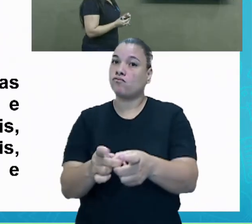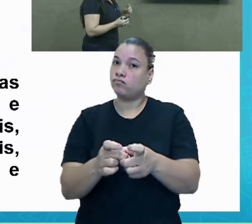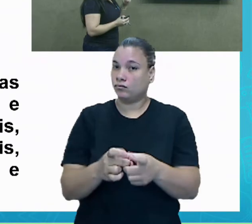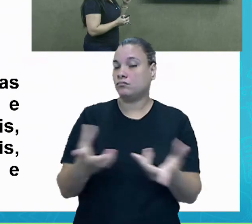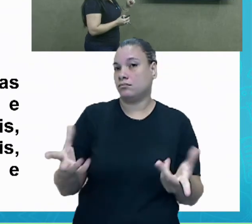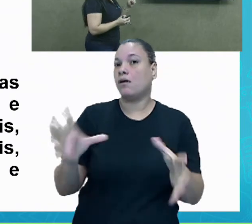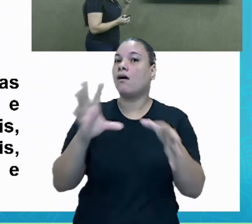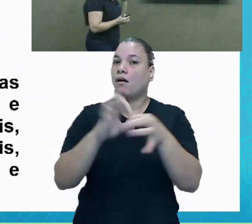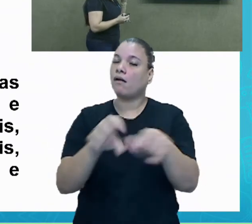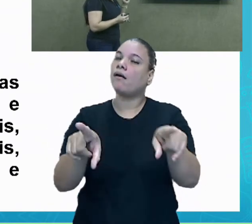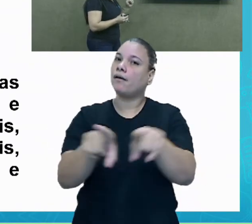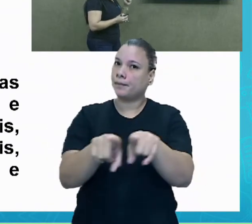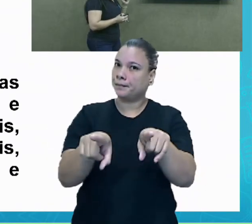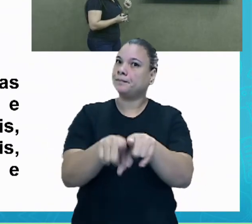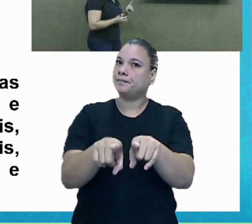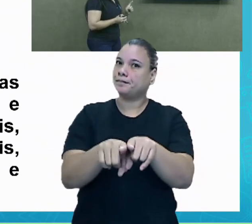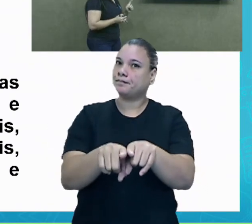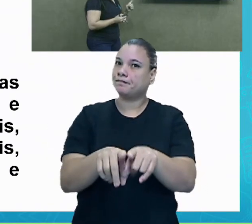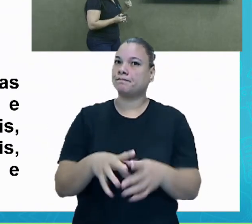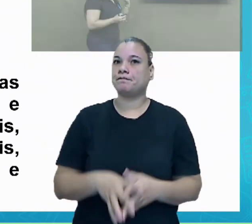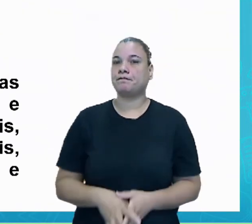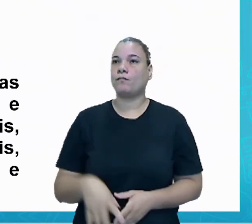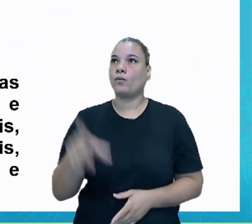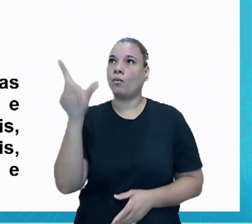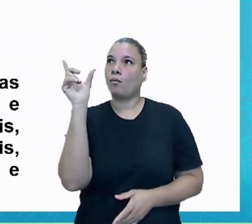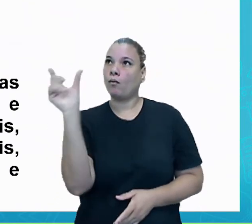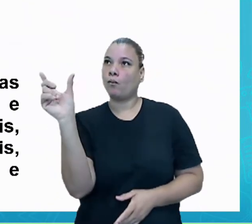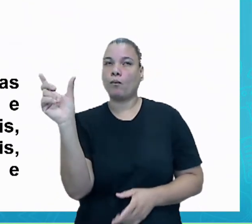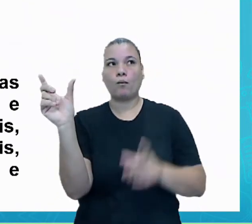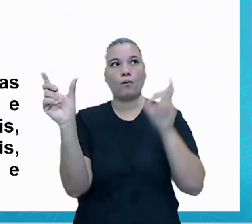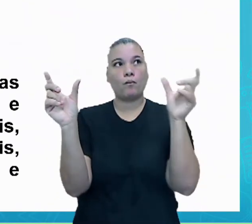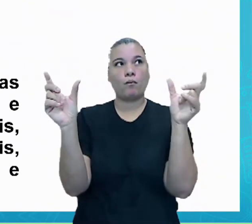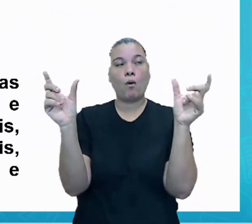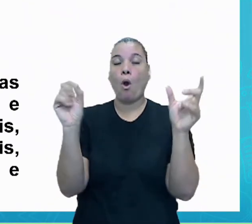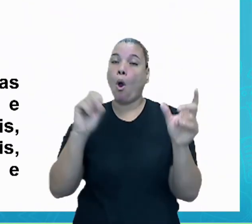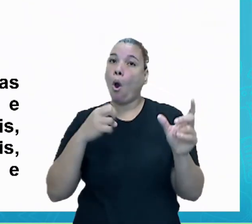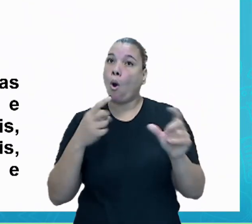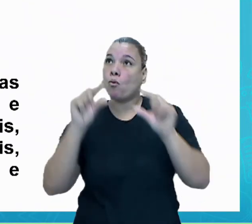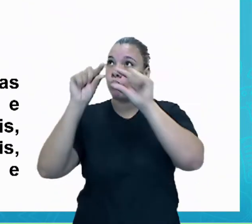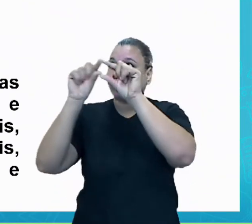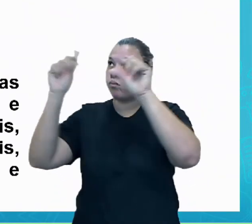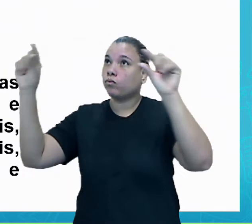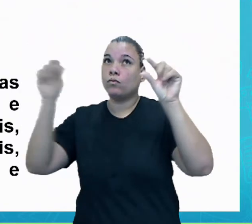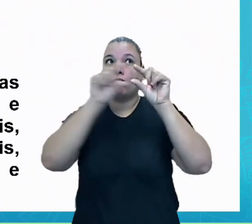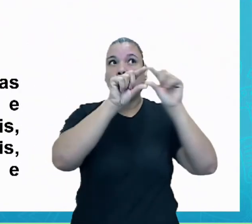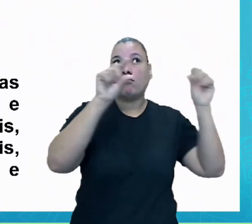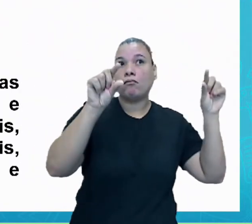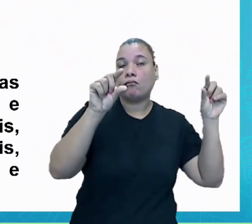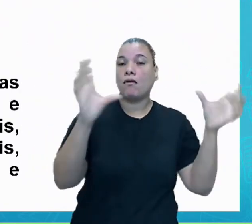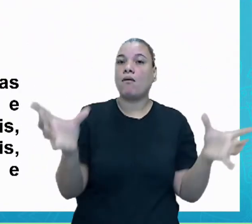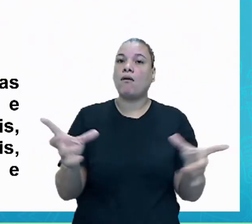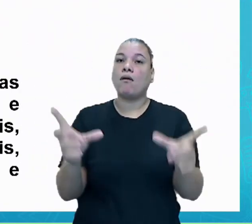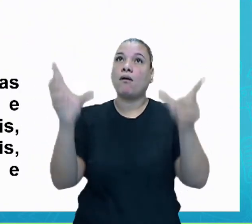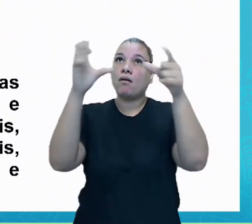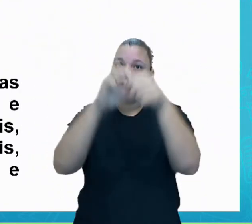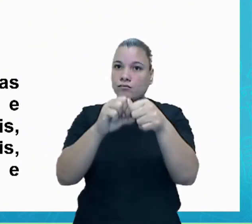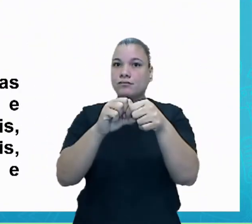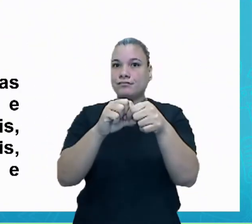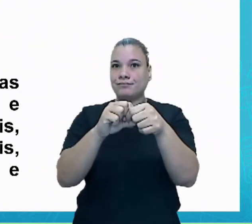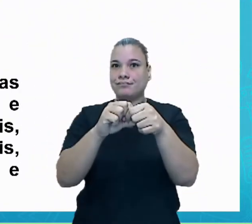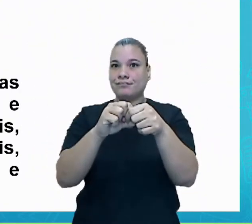ó, liga dois termos ou duas orações do mesmo valor gramatical, tais